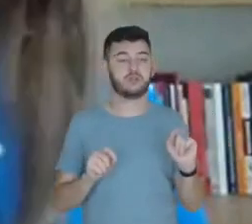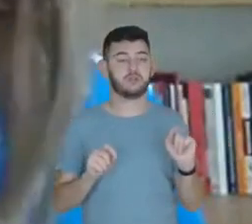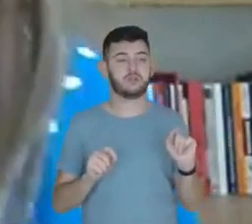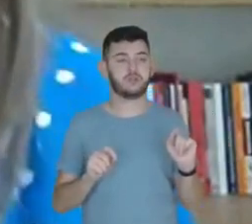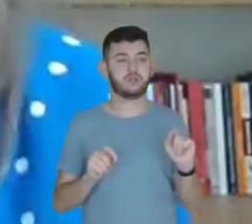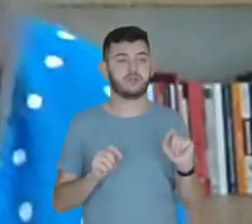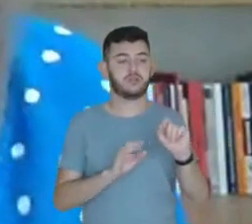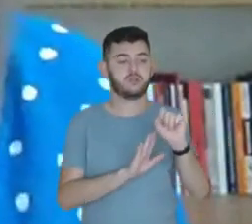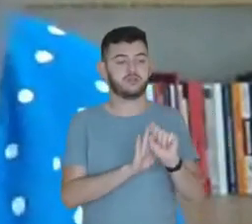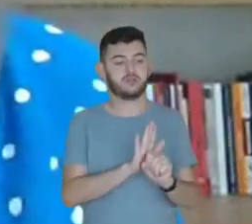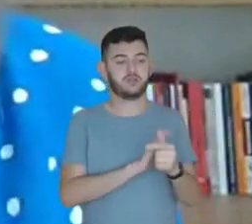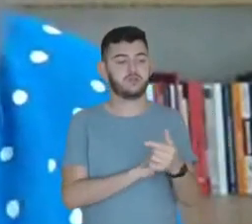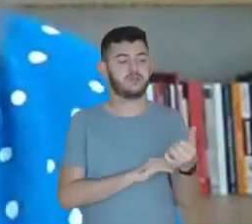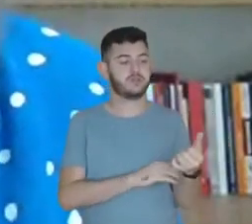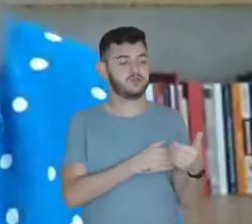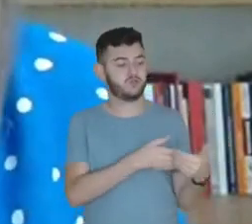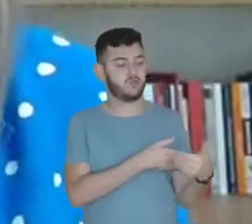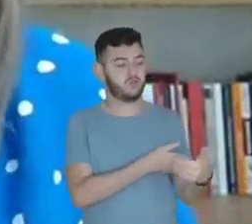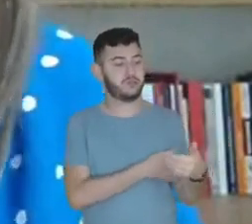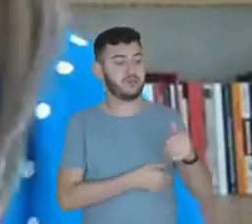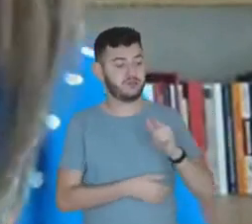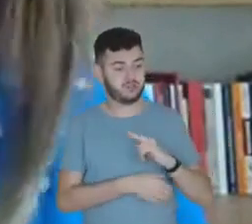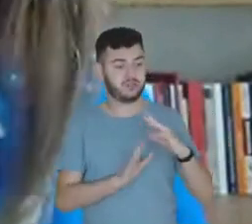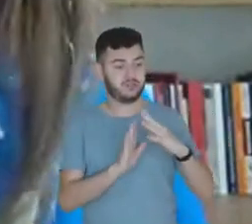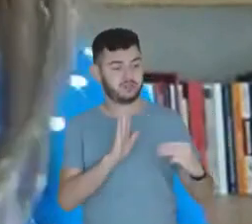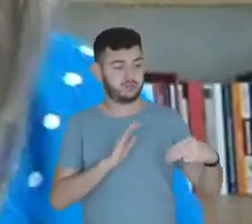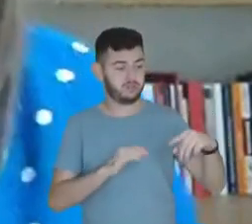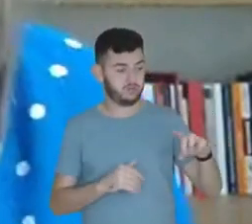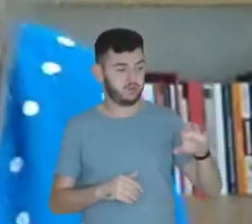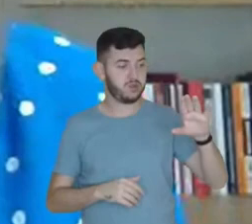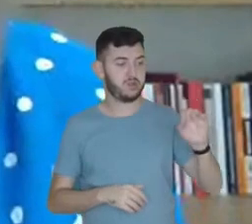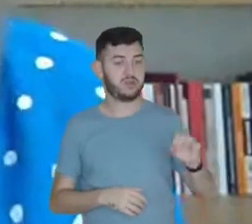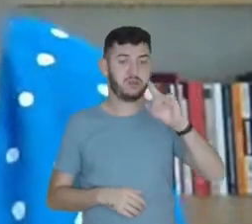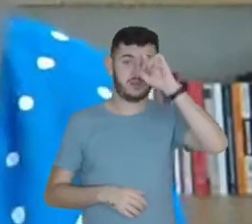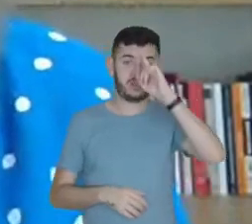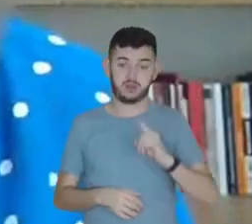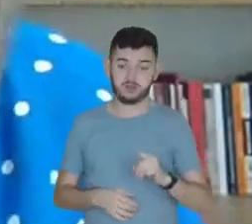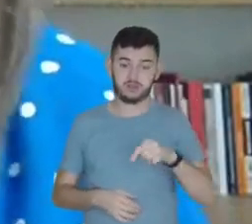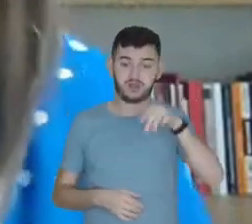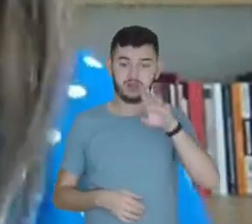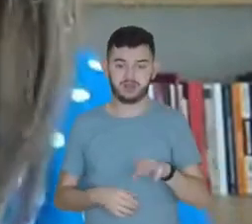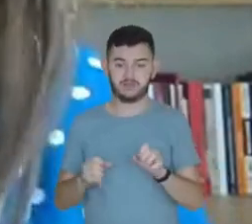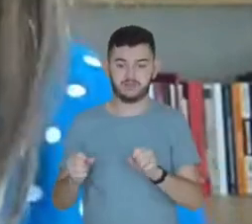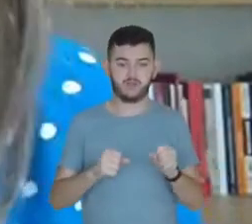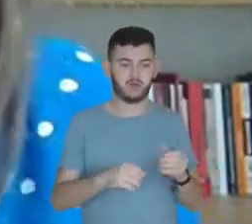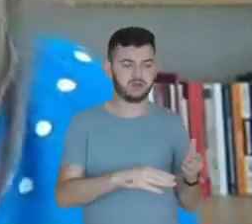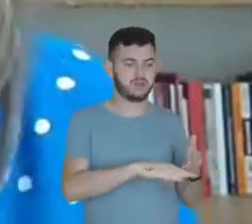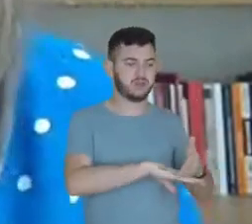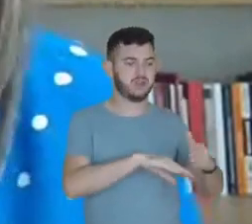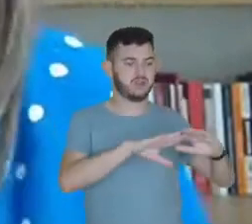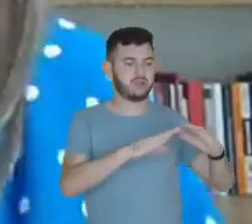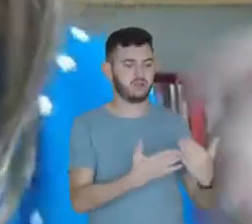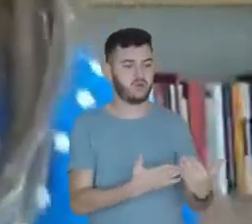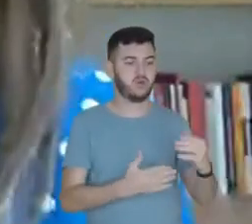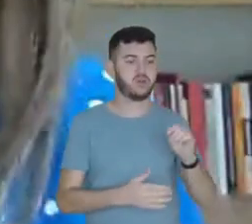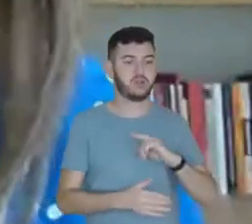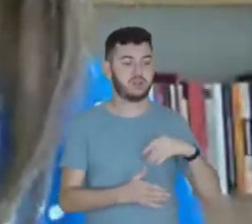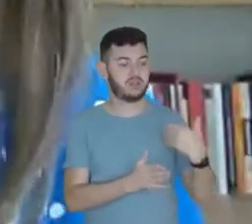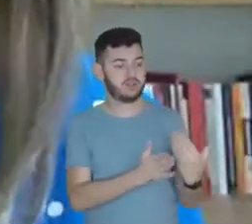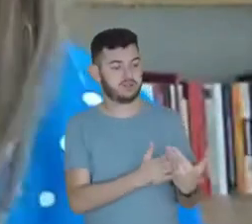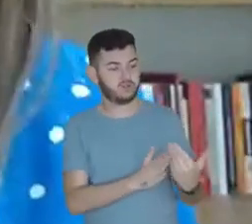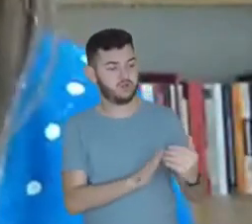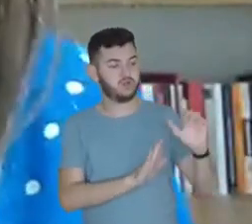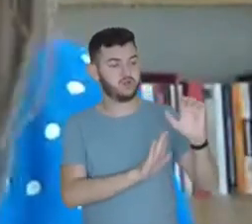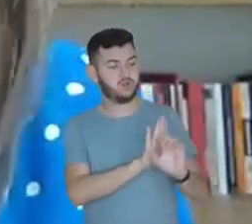do século XXI, determinava quem poderia estar numa escola, acessar plenamente o currículo ou não, com base